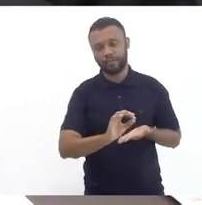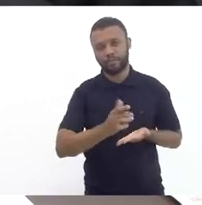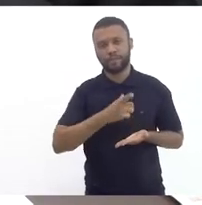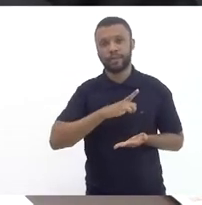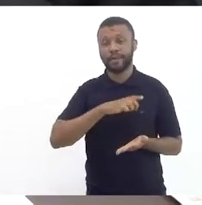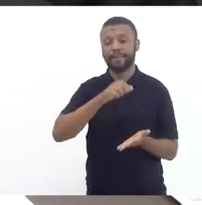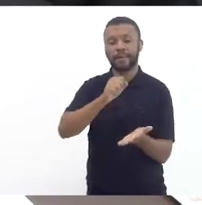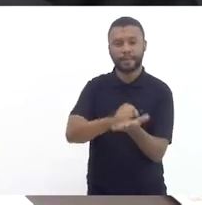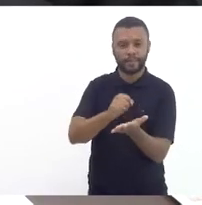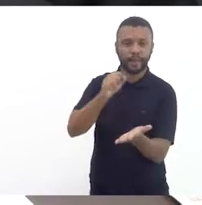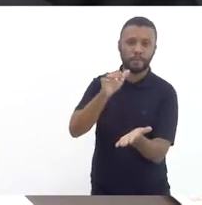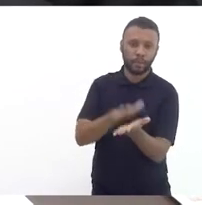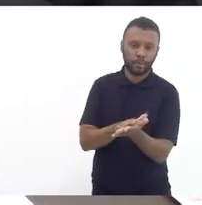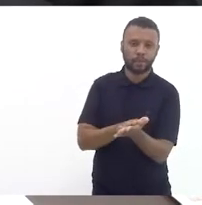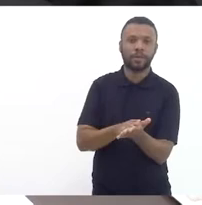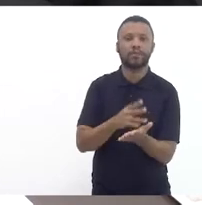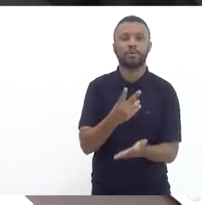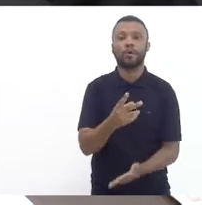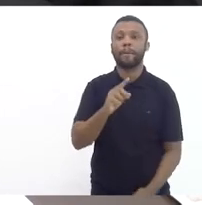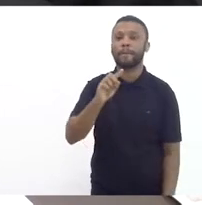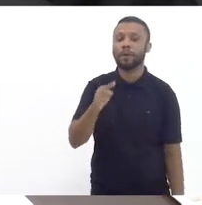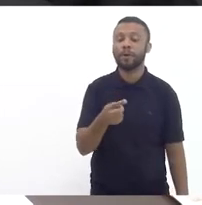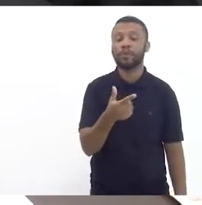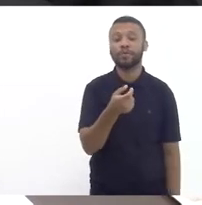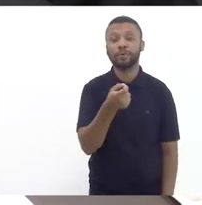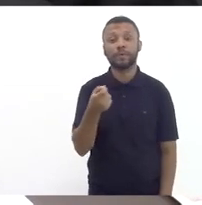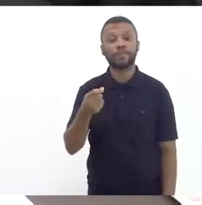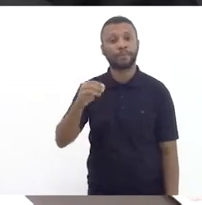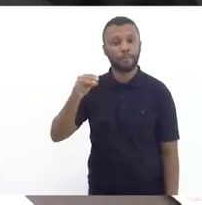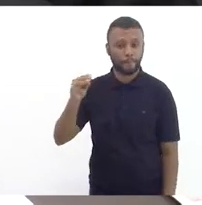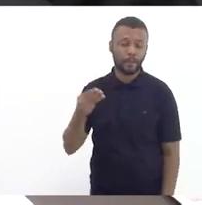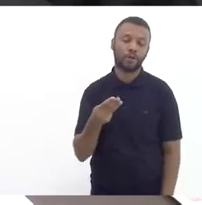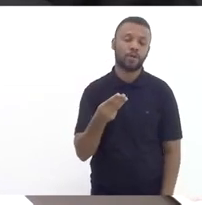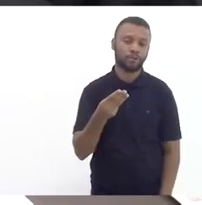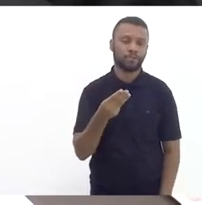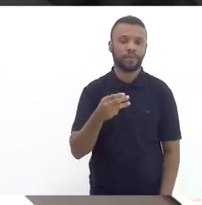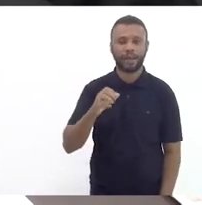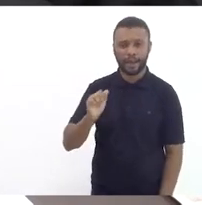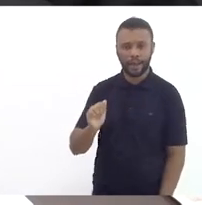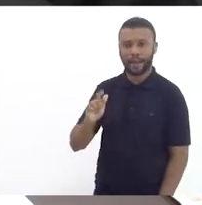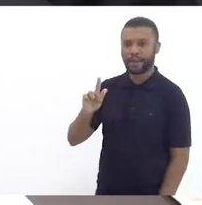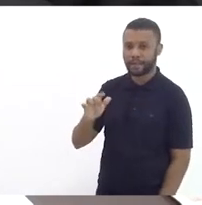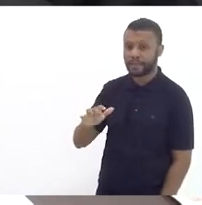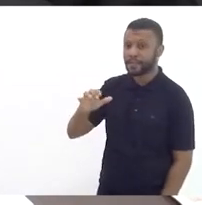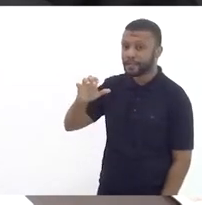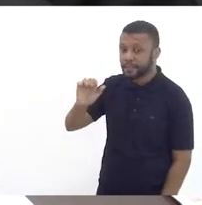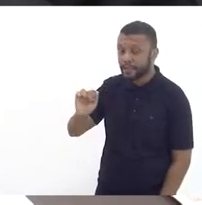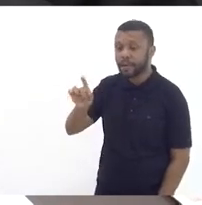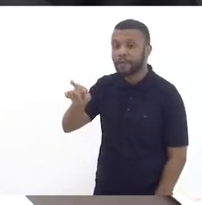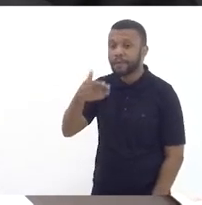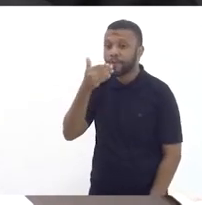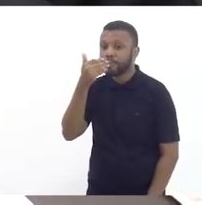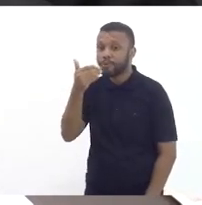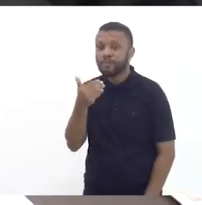multa de R$2.200.000 que foi aplicado recentemente pela agência, quando nós identificamos